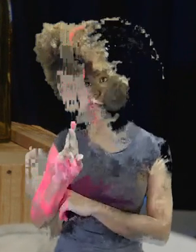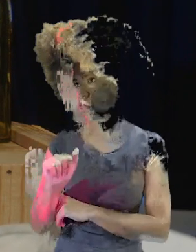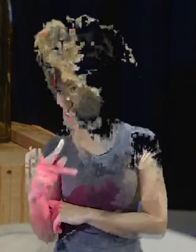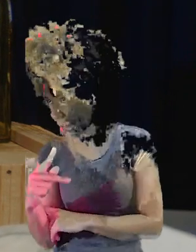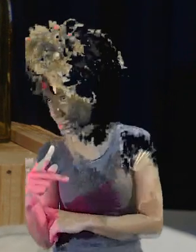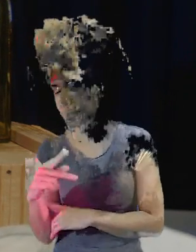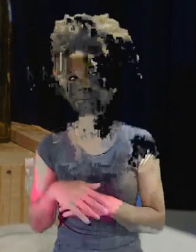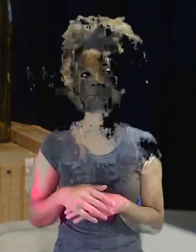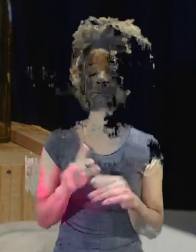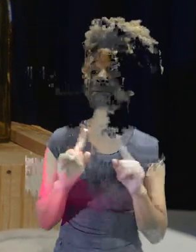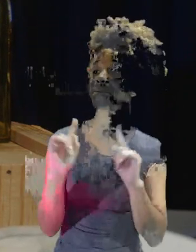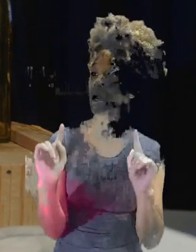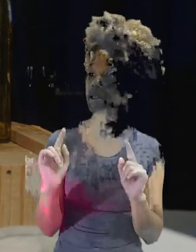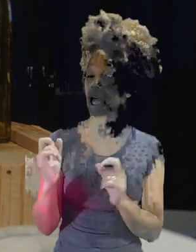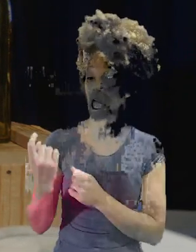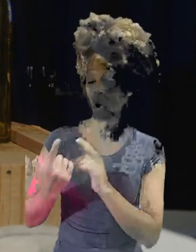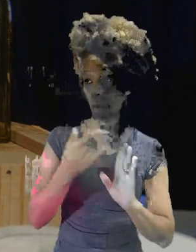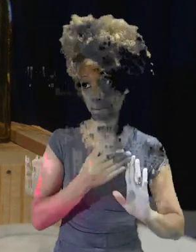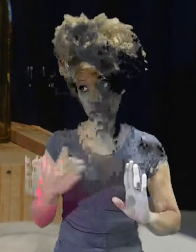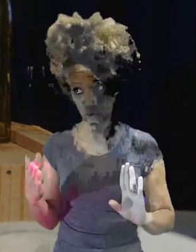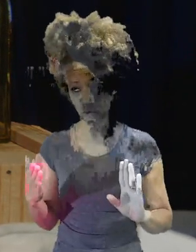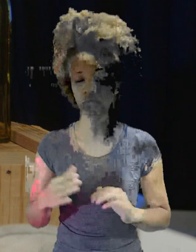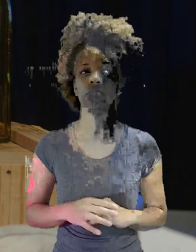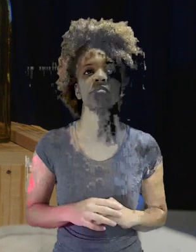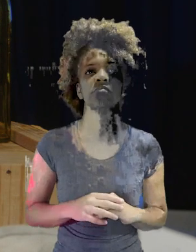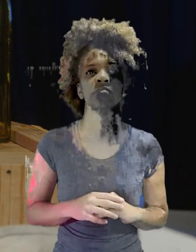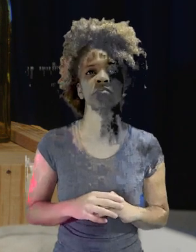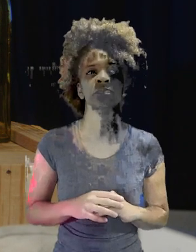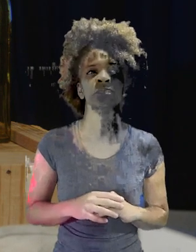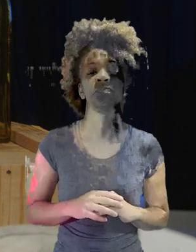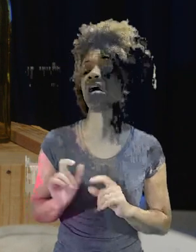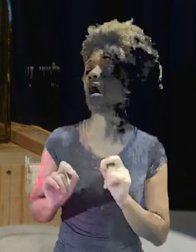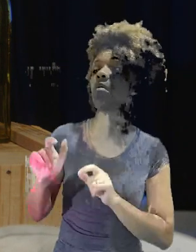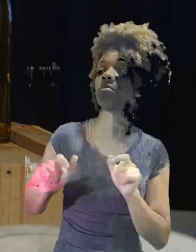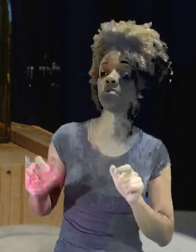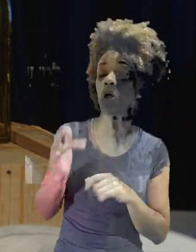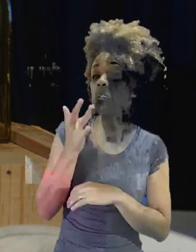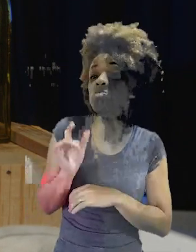sonora ali que são aqueles de iroways batidas